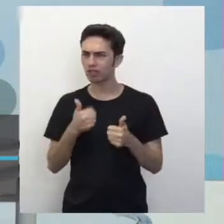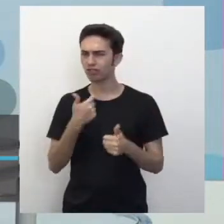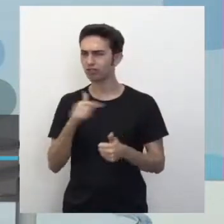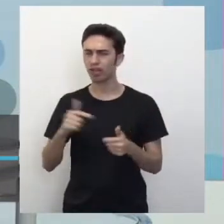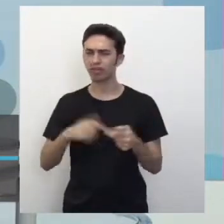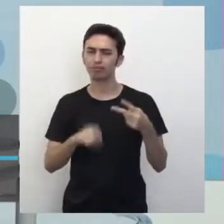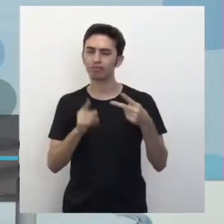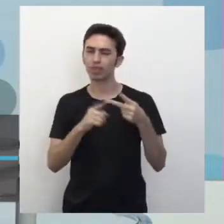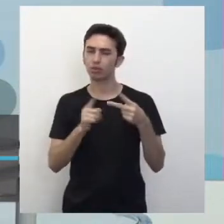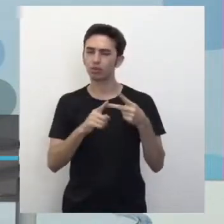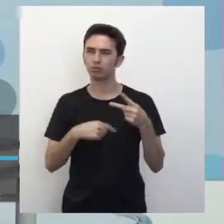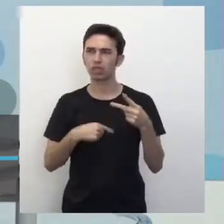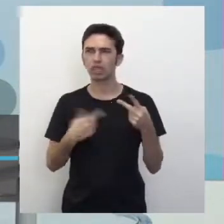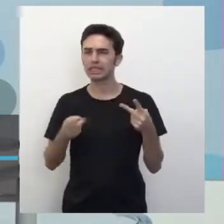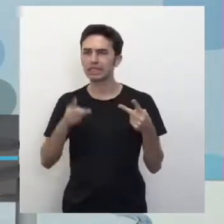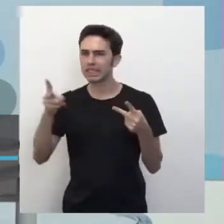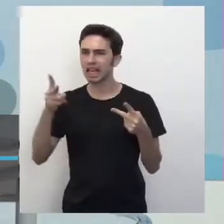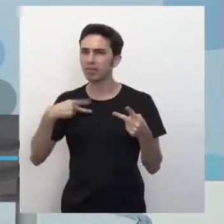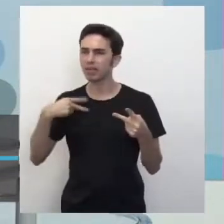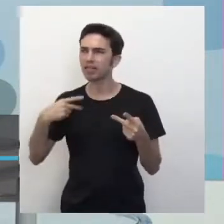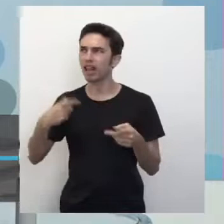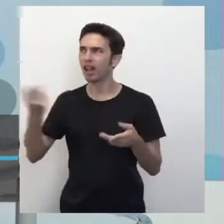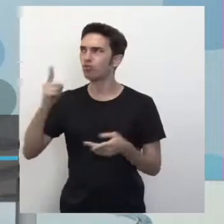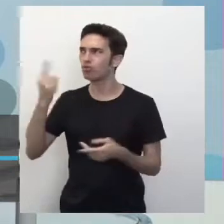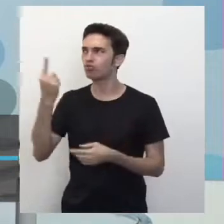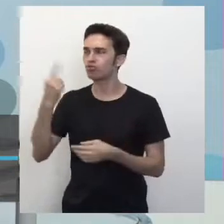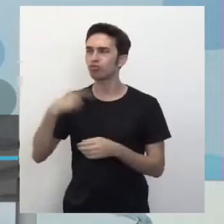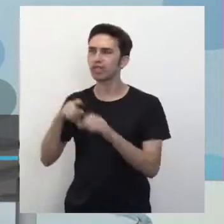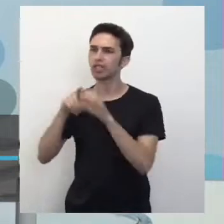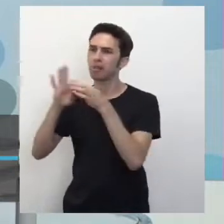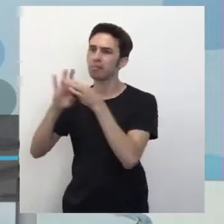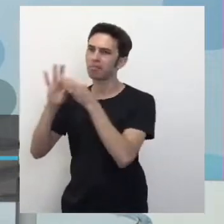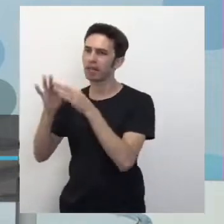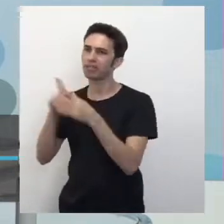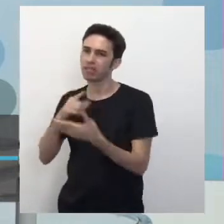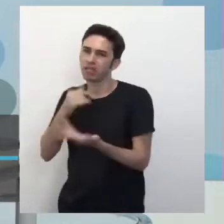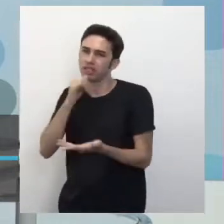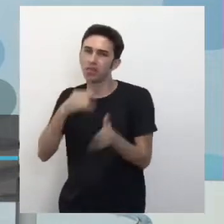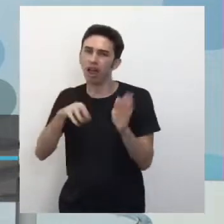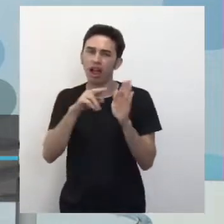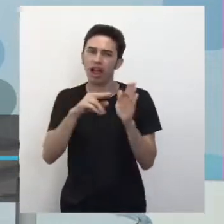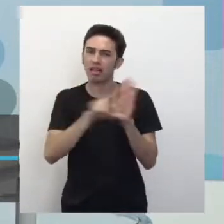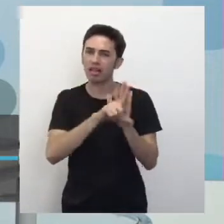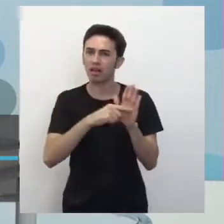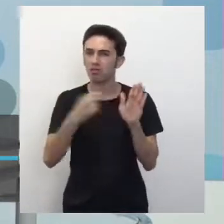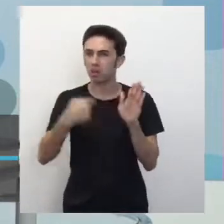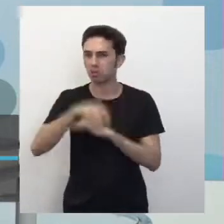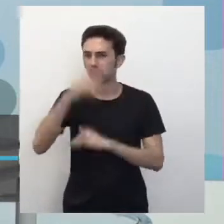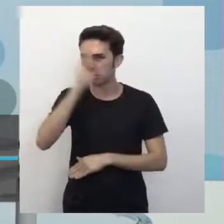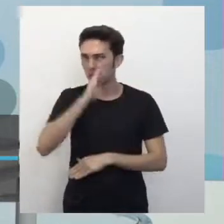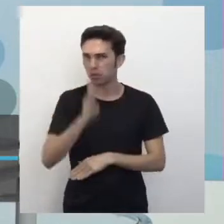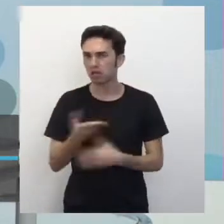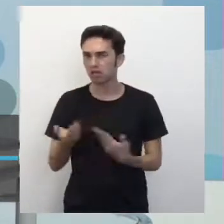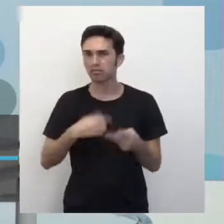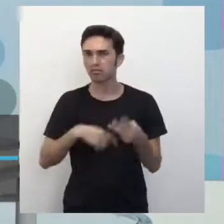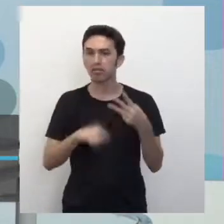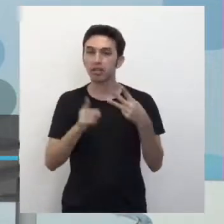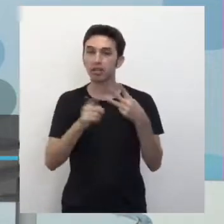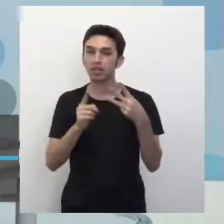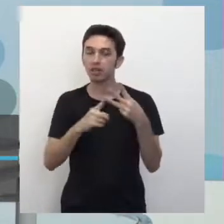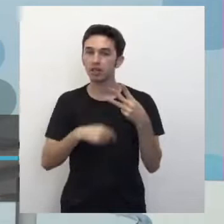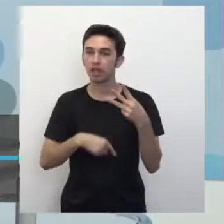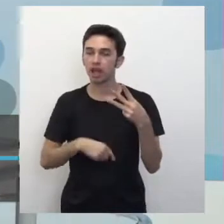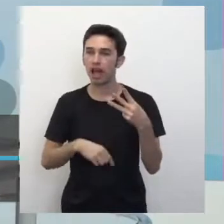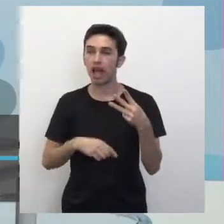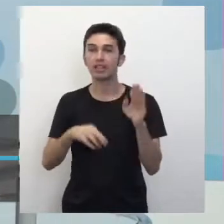estaremos condicionados a algo, por exemplo, as leis do nosso país. E um terceiro aluno do Jefferson disse o seguinte, as regras